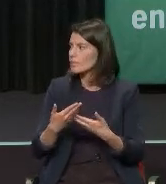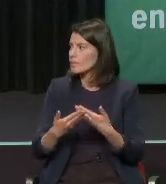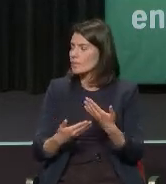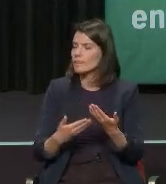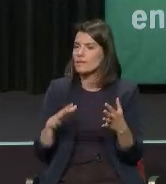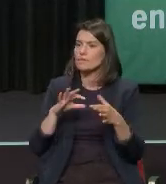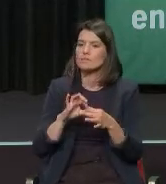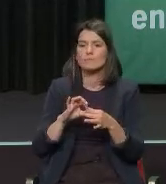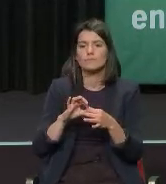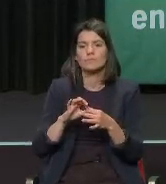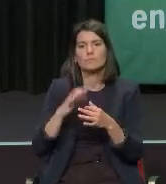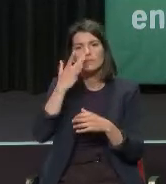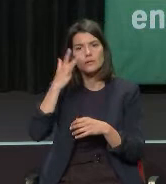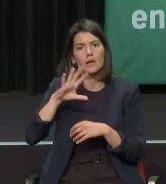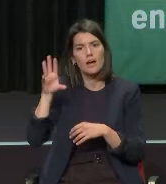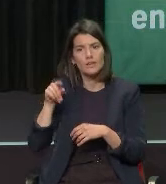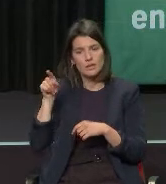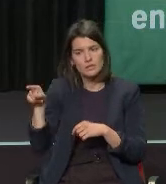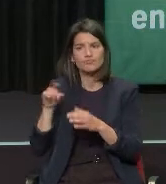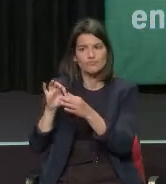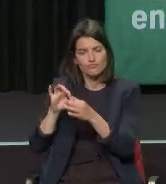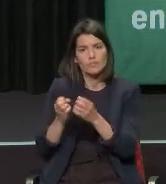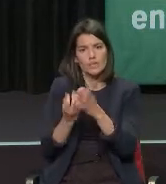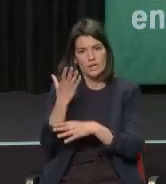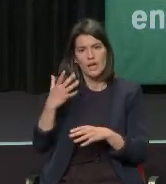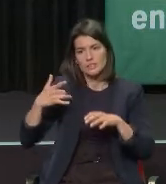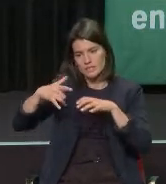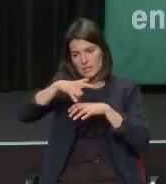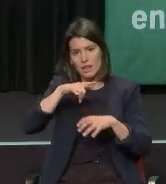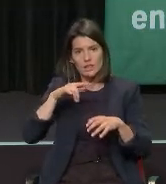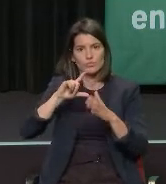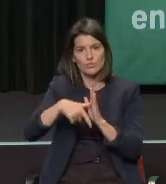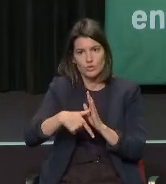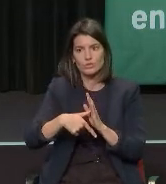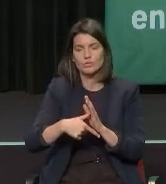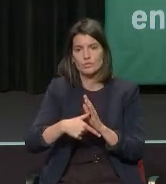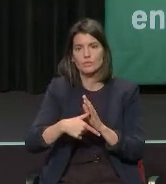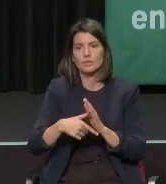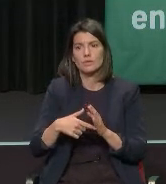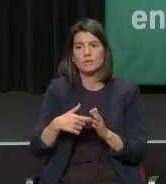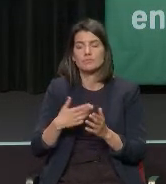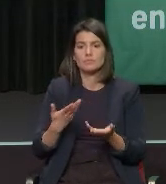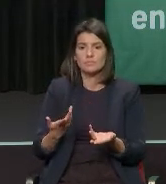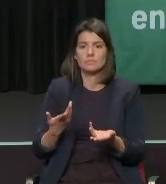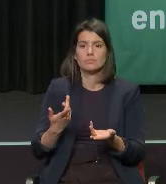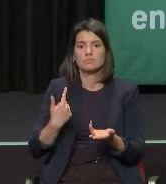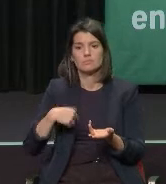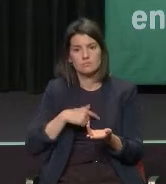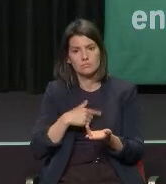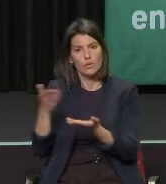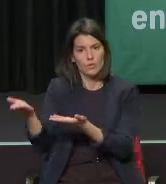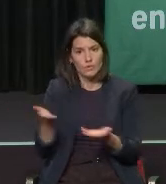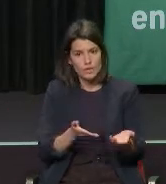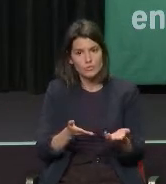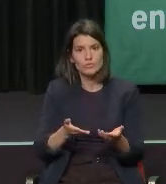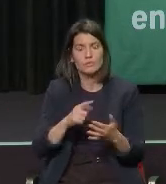começar uma iniciativa chamada por Satélite de Desenvolvimento Africano. É uma iniciativa